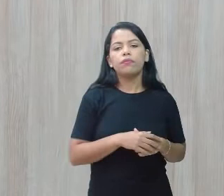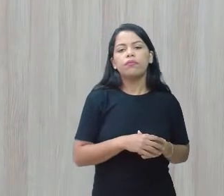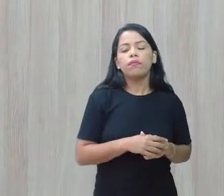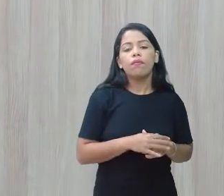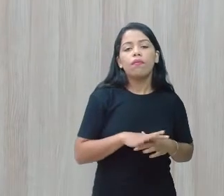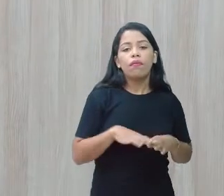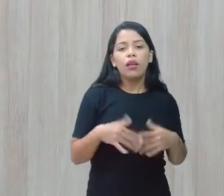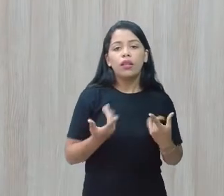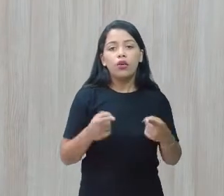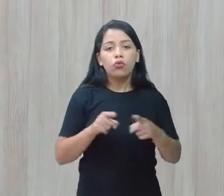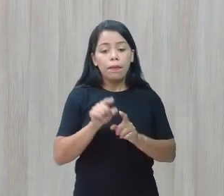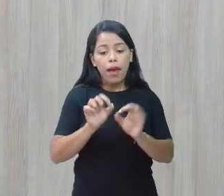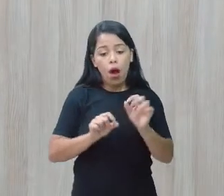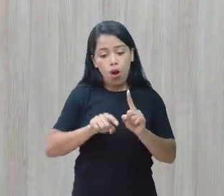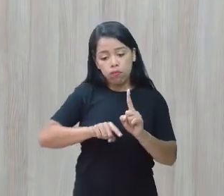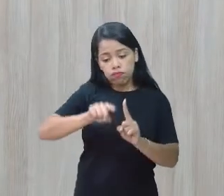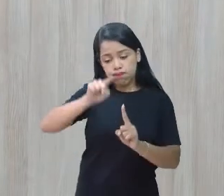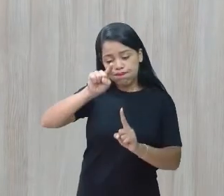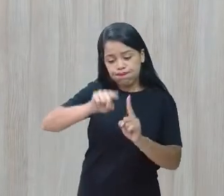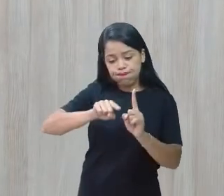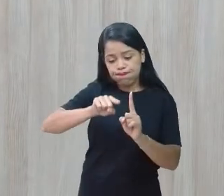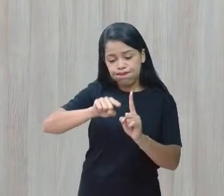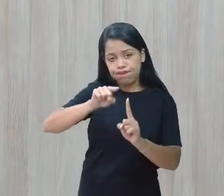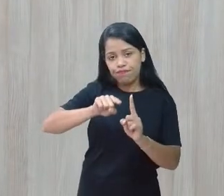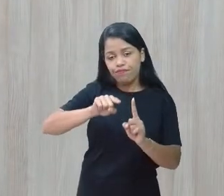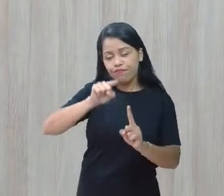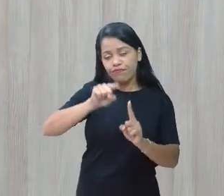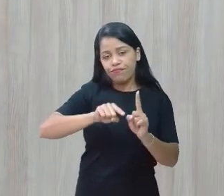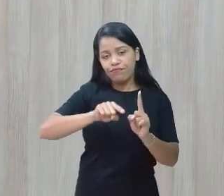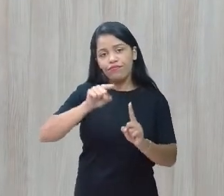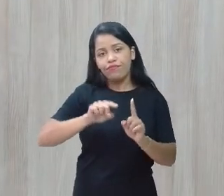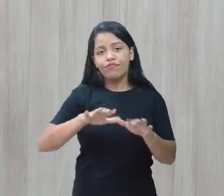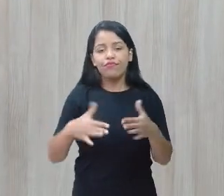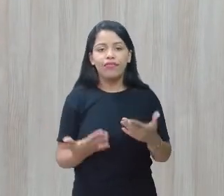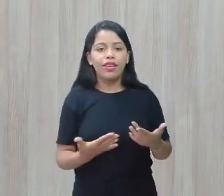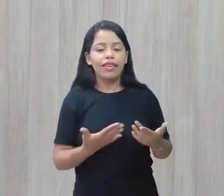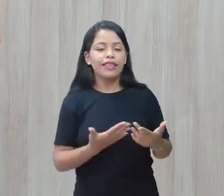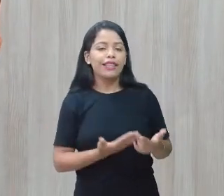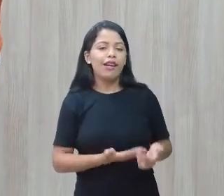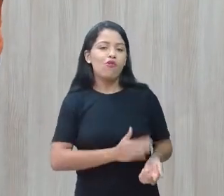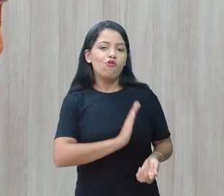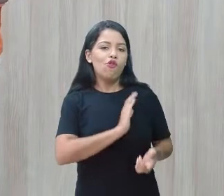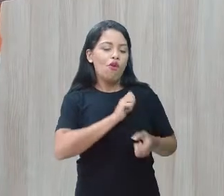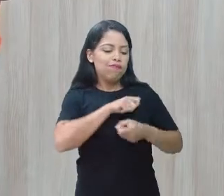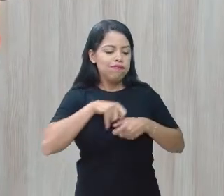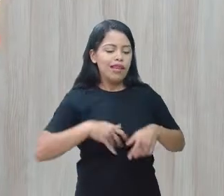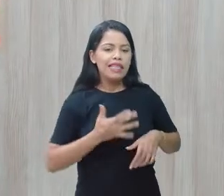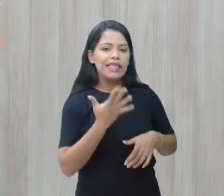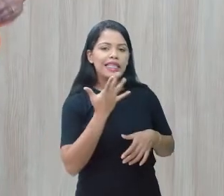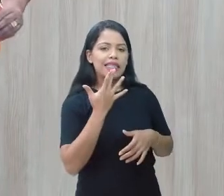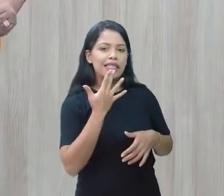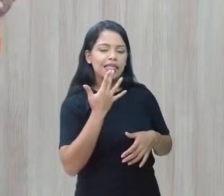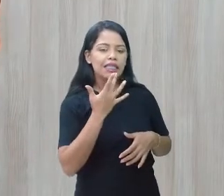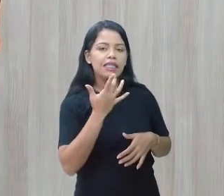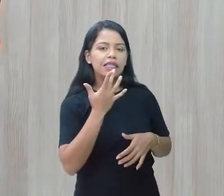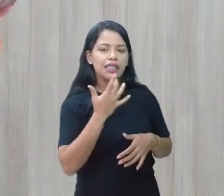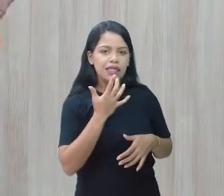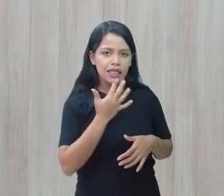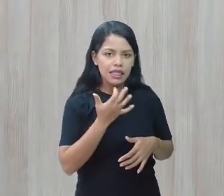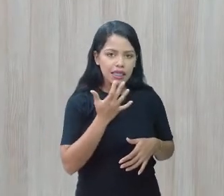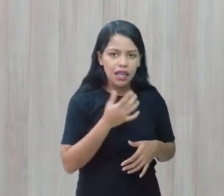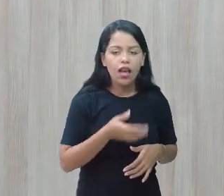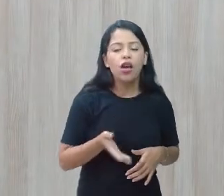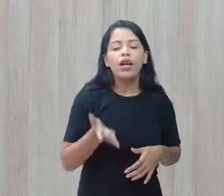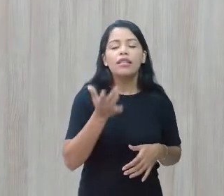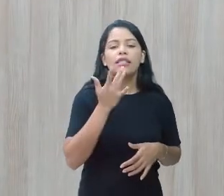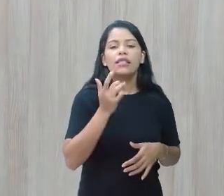regular a temperatura. Então, o sangue, esse líquido quente que circula nos nossos vasos, nas nossas veias,